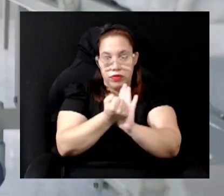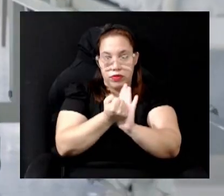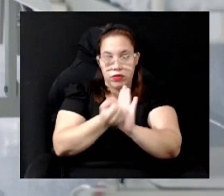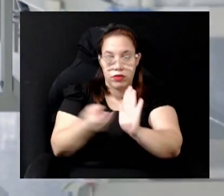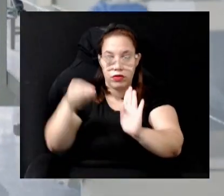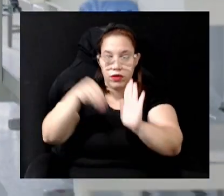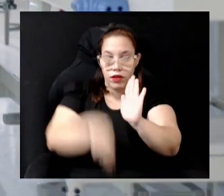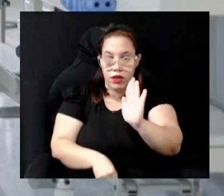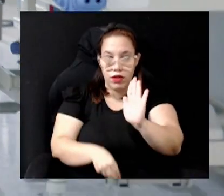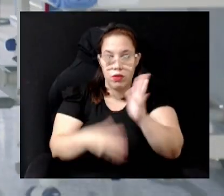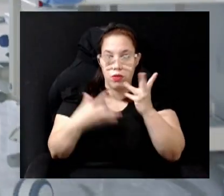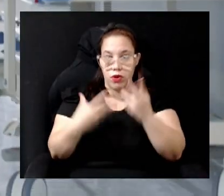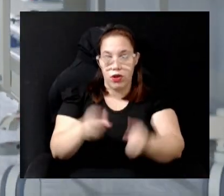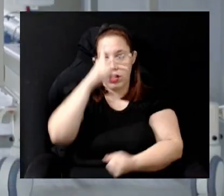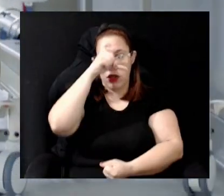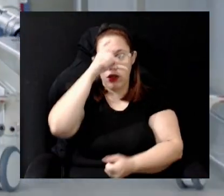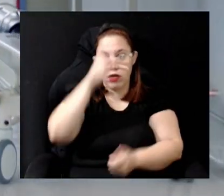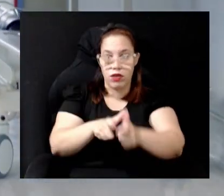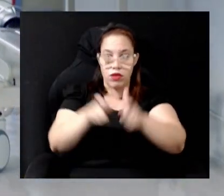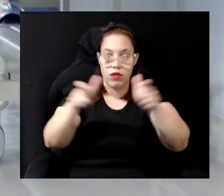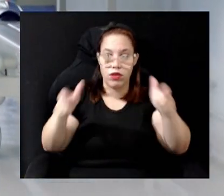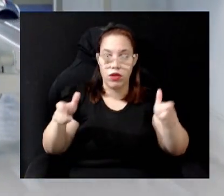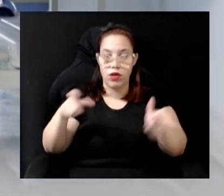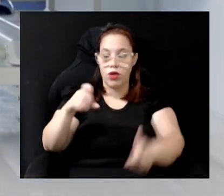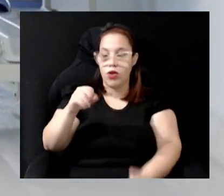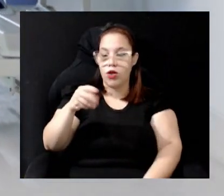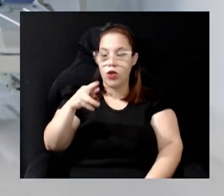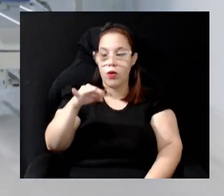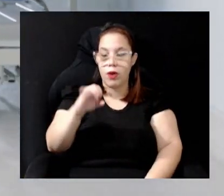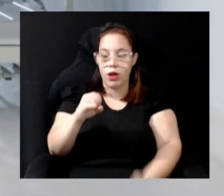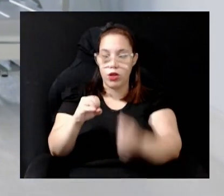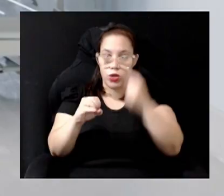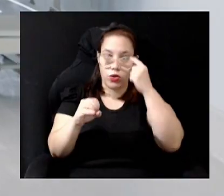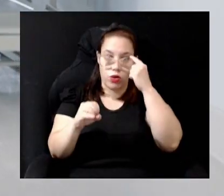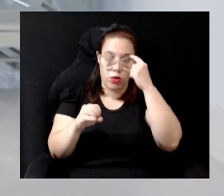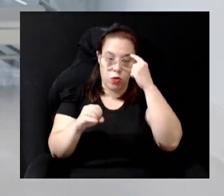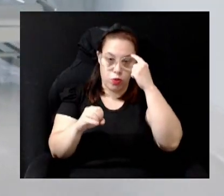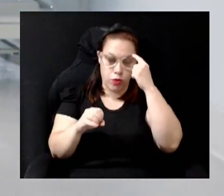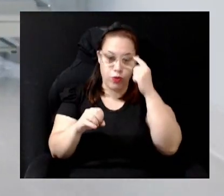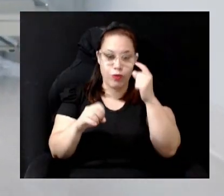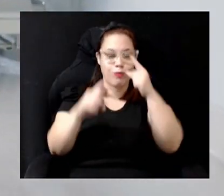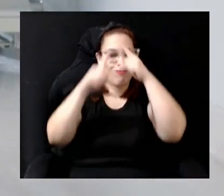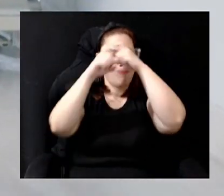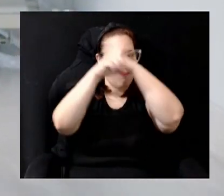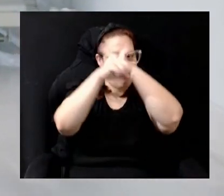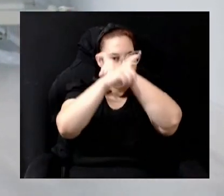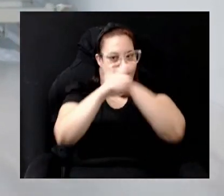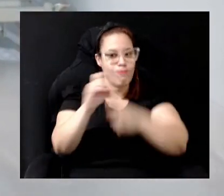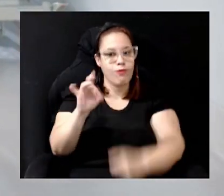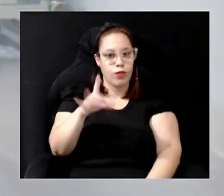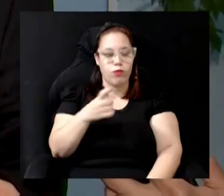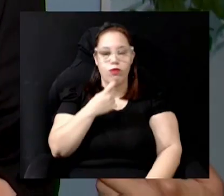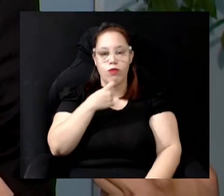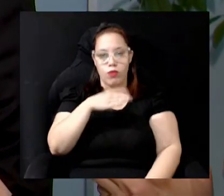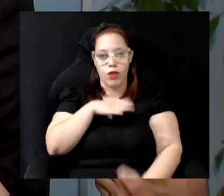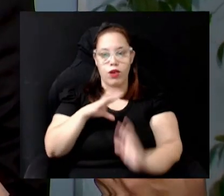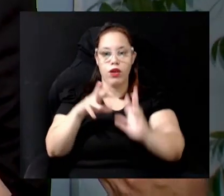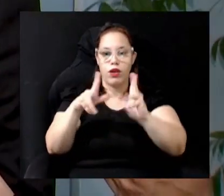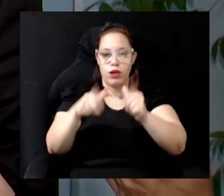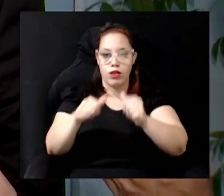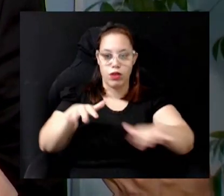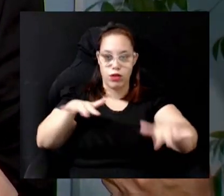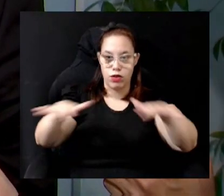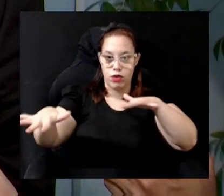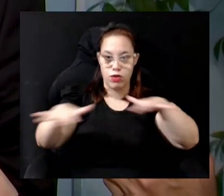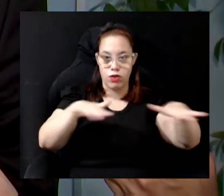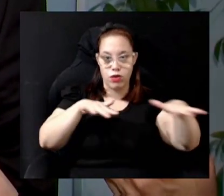A demanda crescente do setor ortopédico é um grande desafio, não só para Campinas, como para todas as cidades. Essa